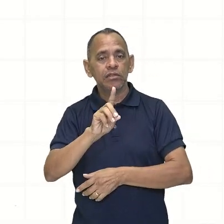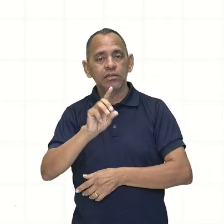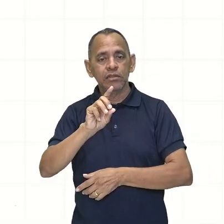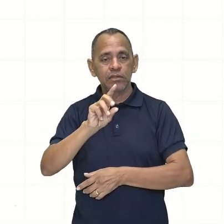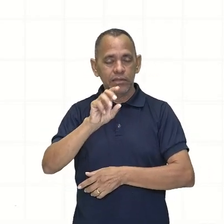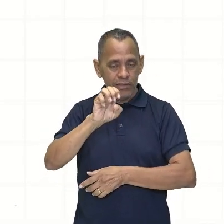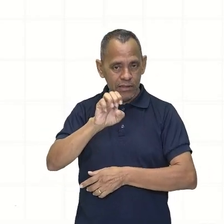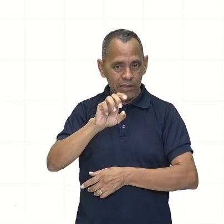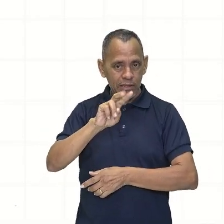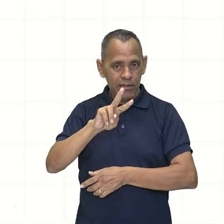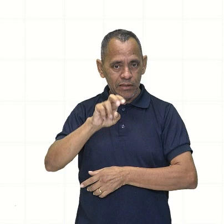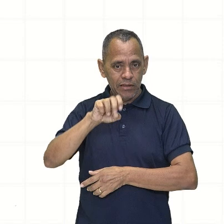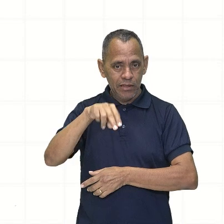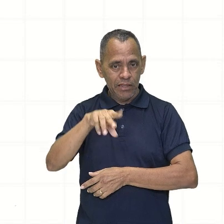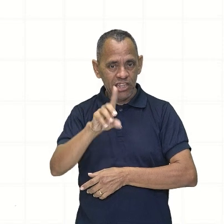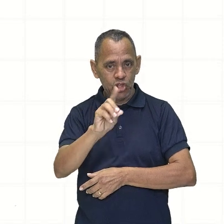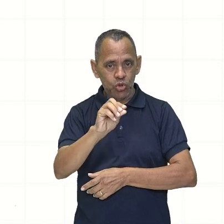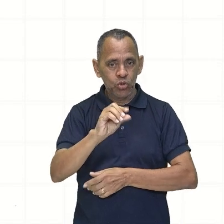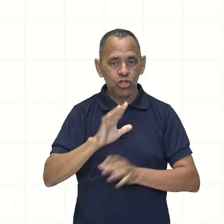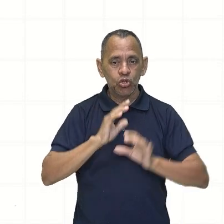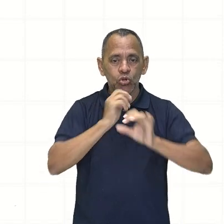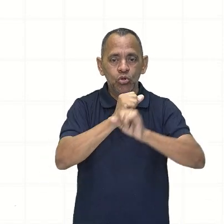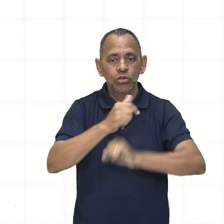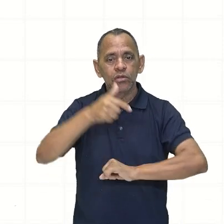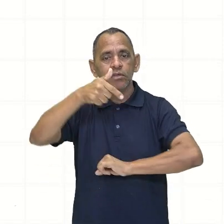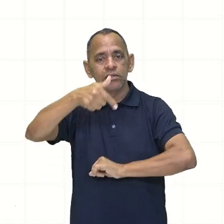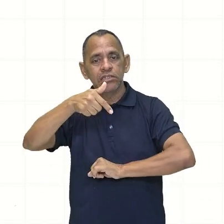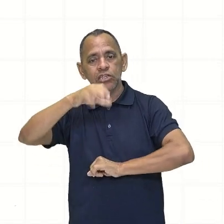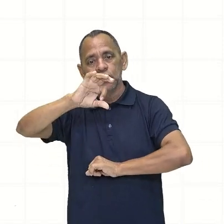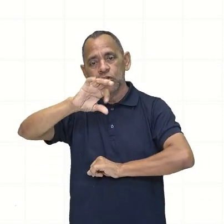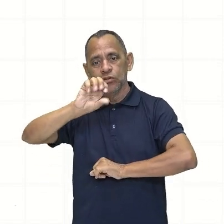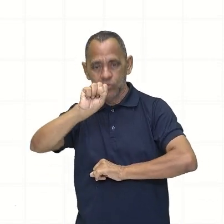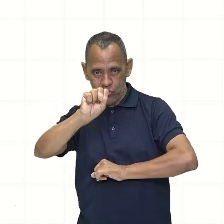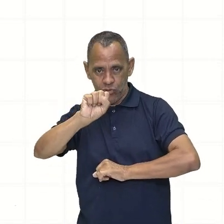todo R$